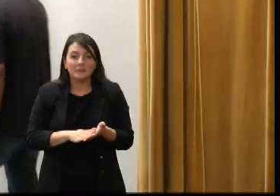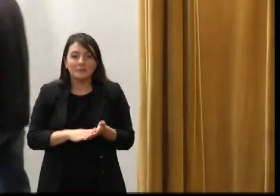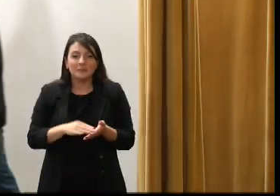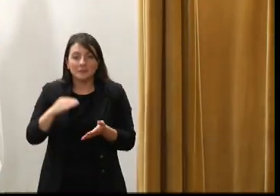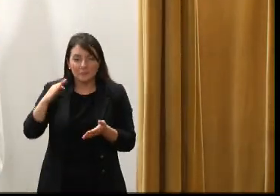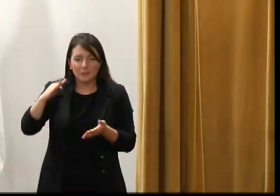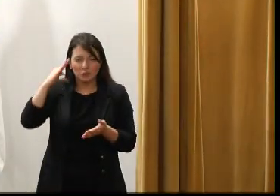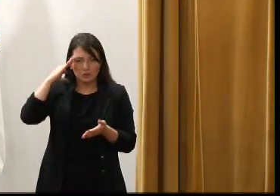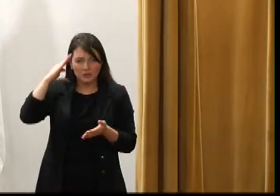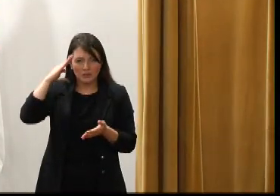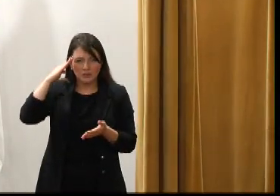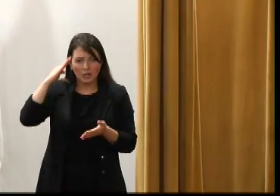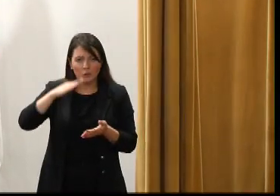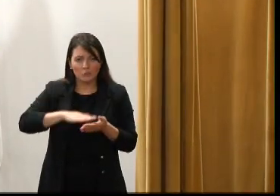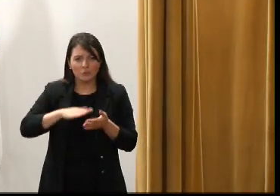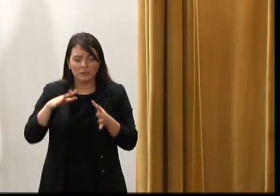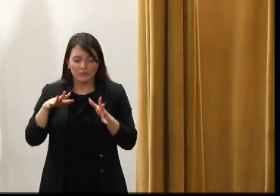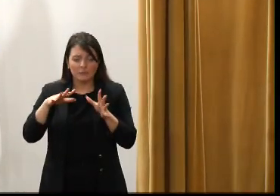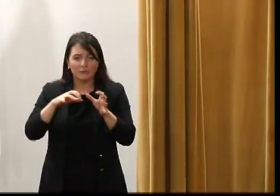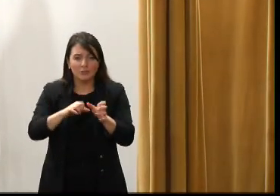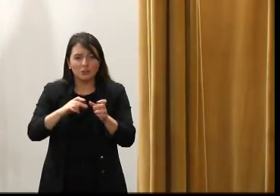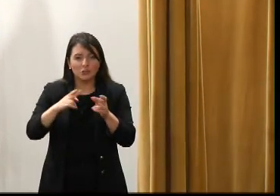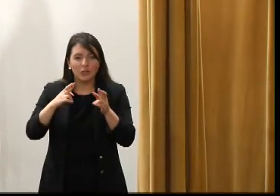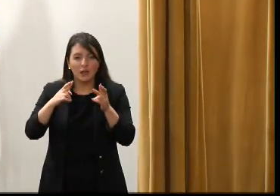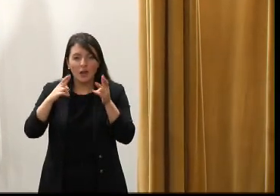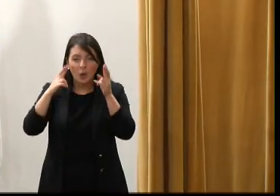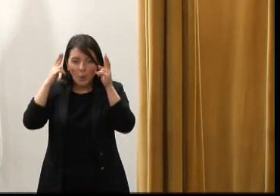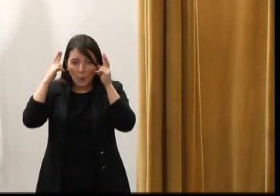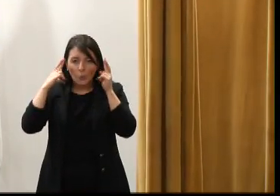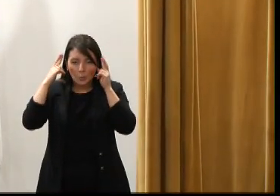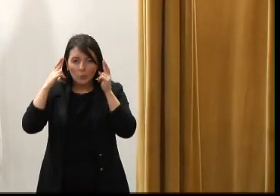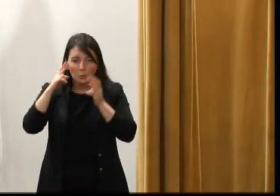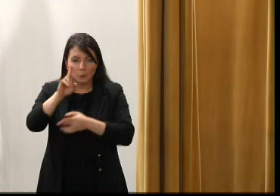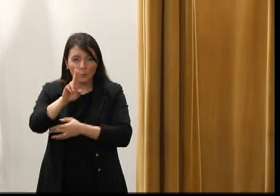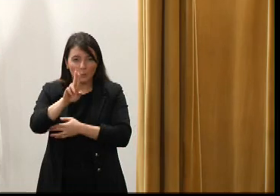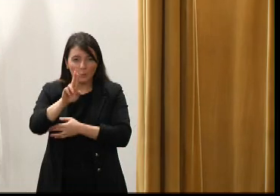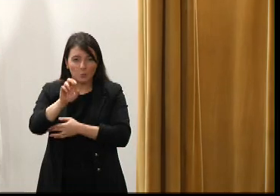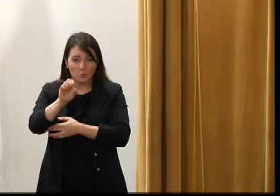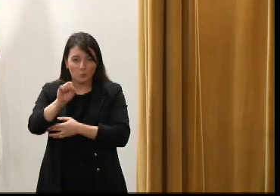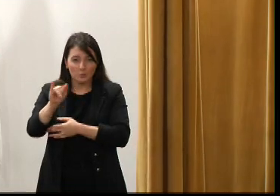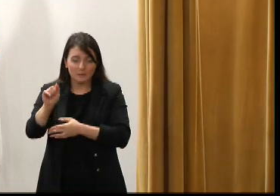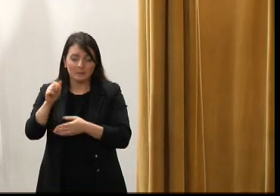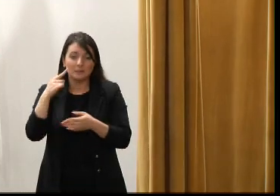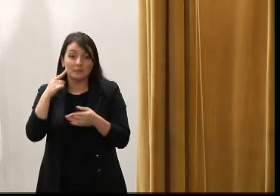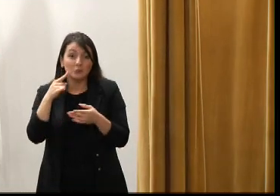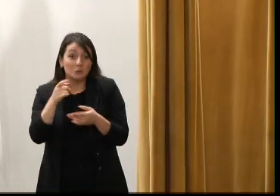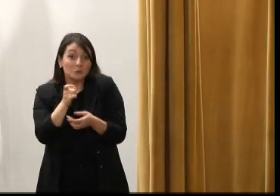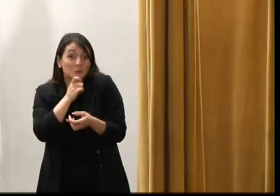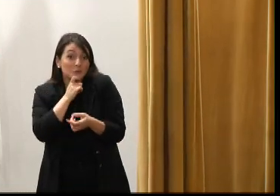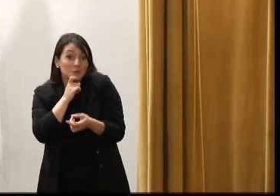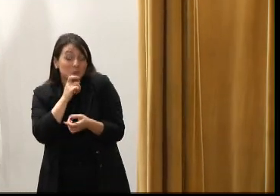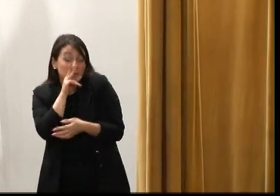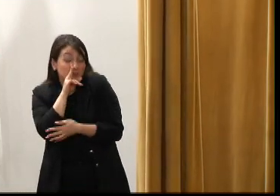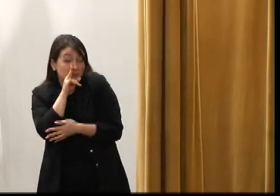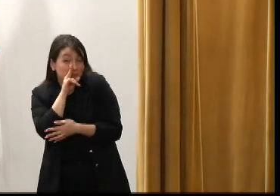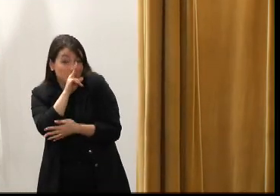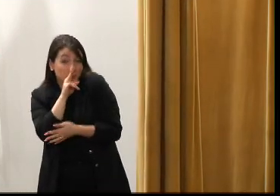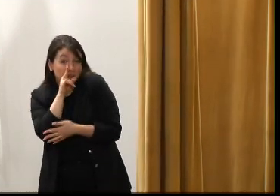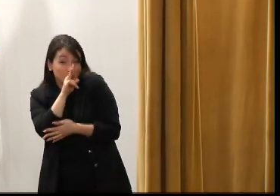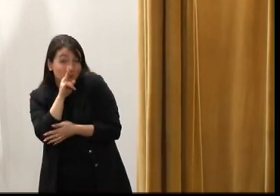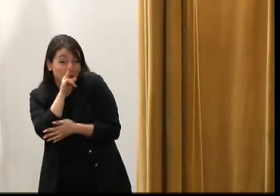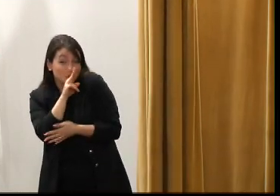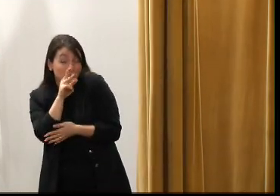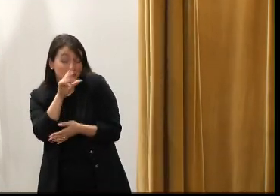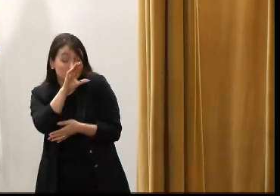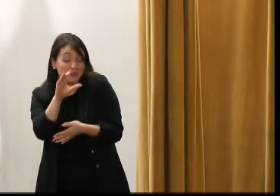estava invadindo a Rússia. Nesse caso, ele pegou um general Inverno muito forte, porque foi um ciclo excepcionalmente frio